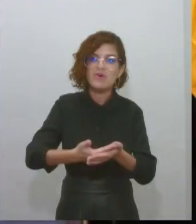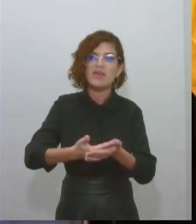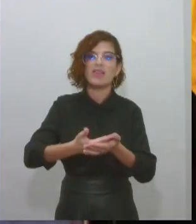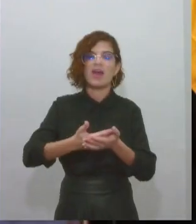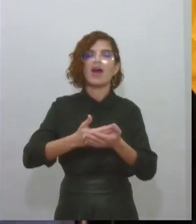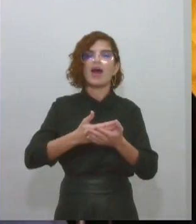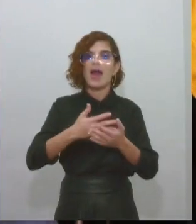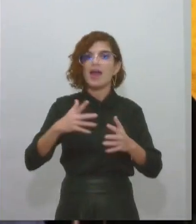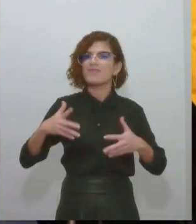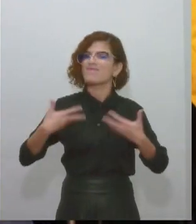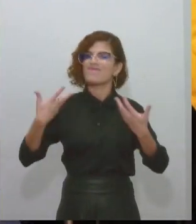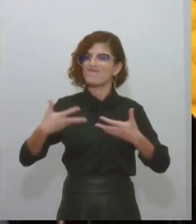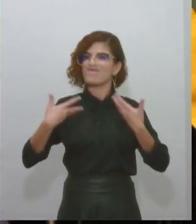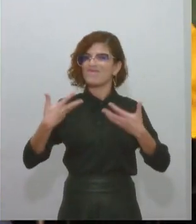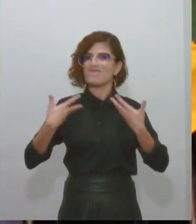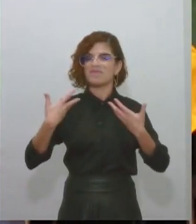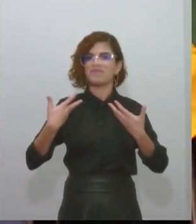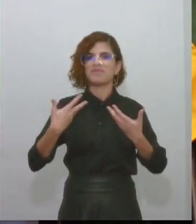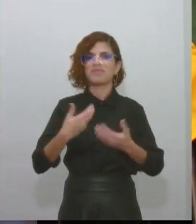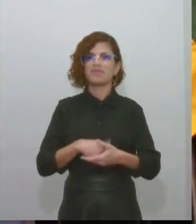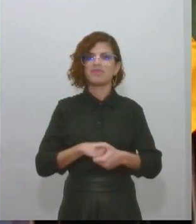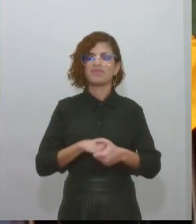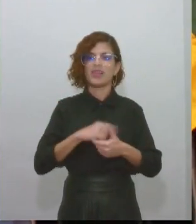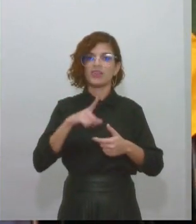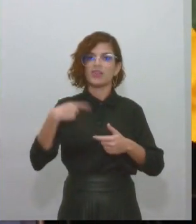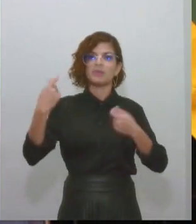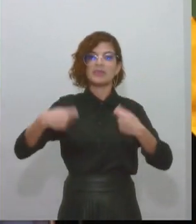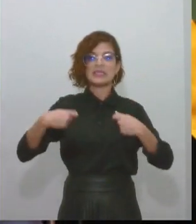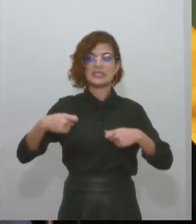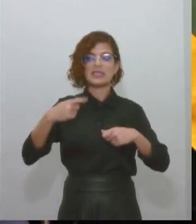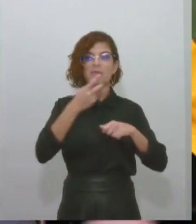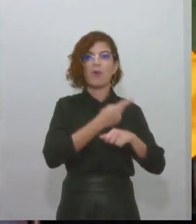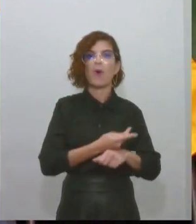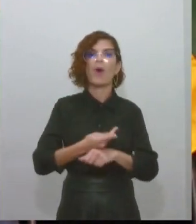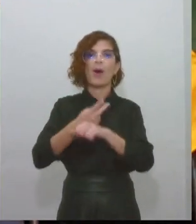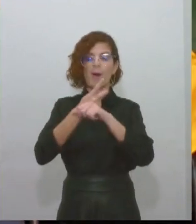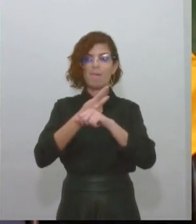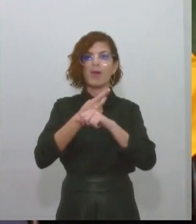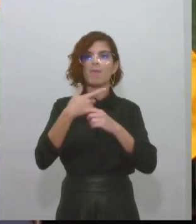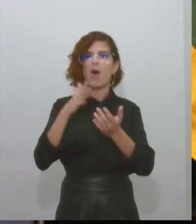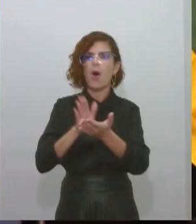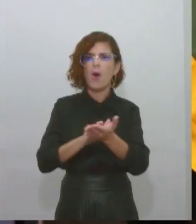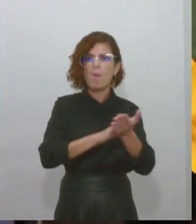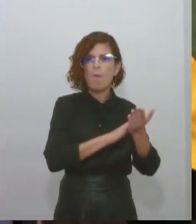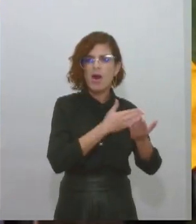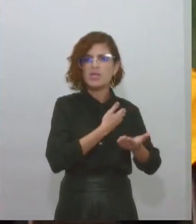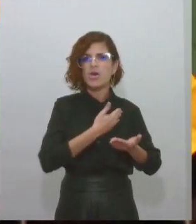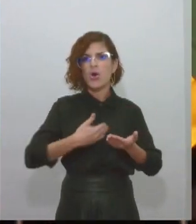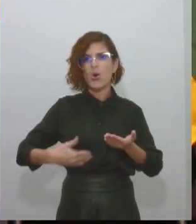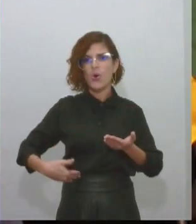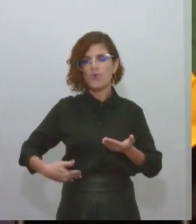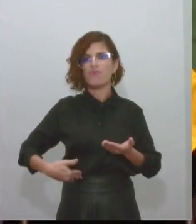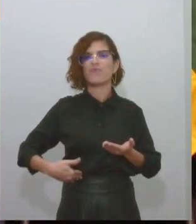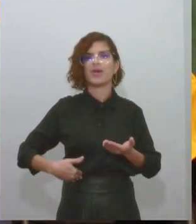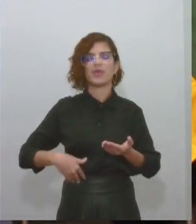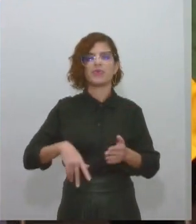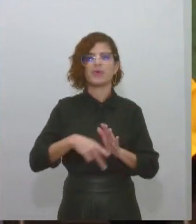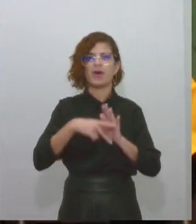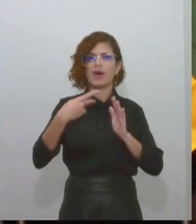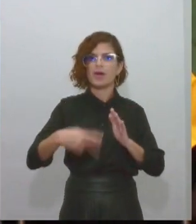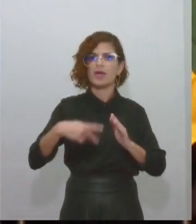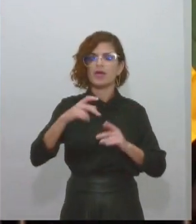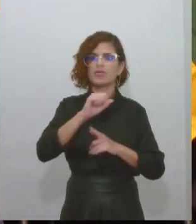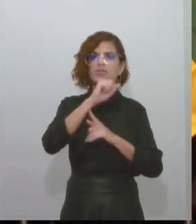de prêmios como esse. Eu parabenizo o governo do estado pela criação do prêmio, porque é um estímulo à